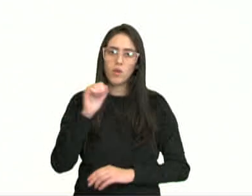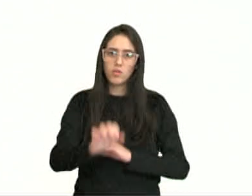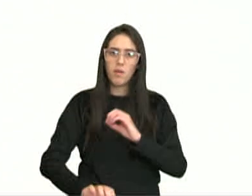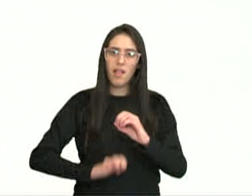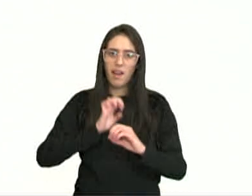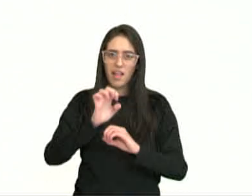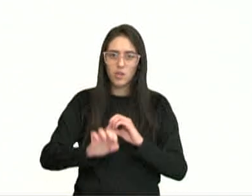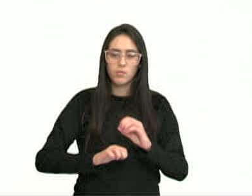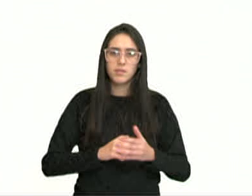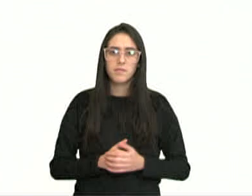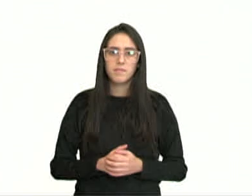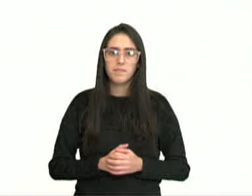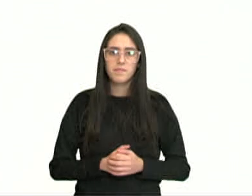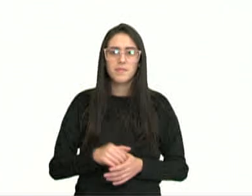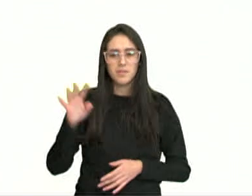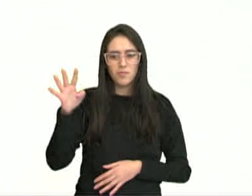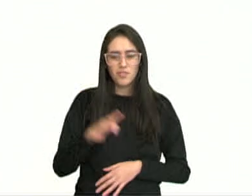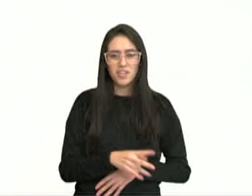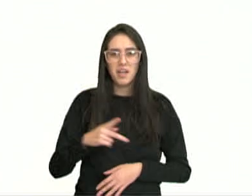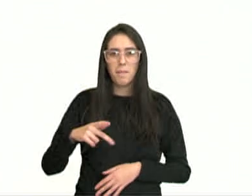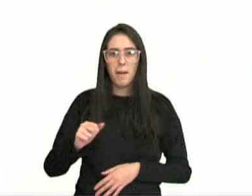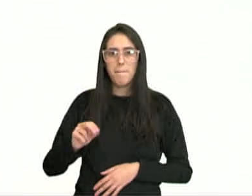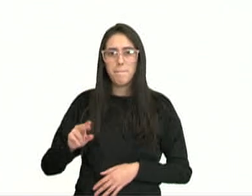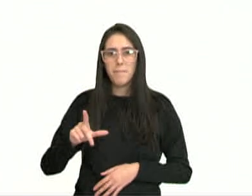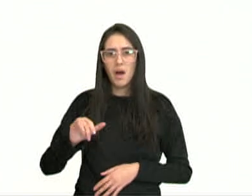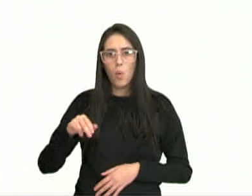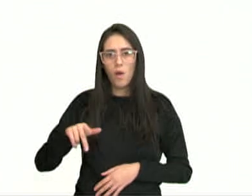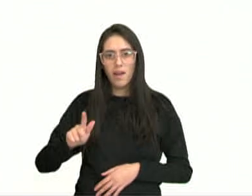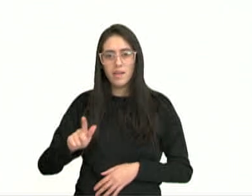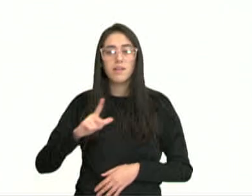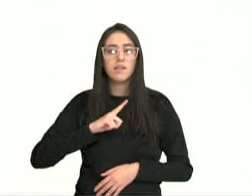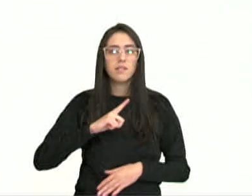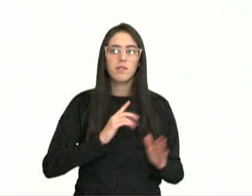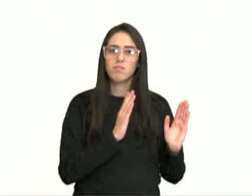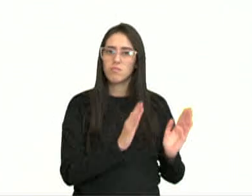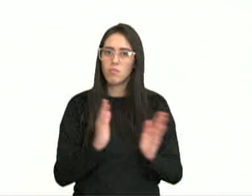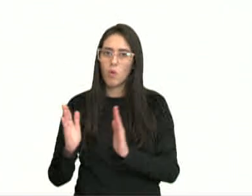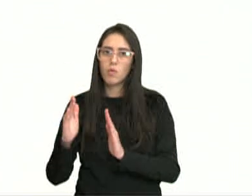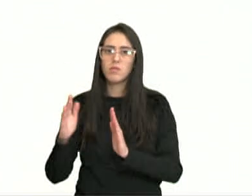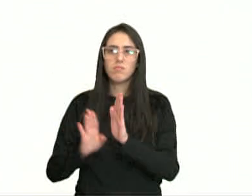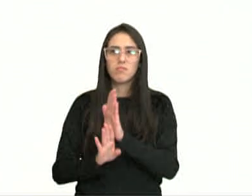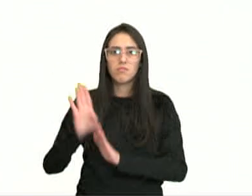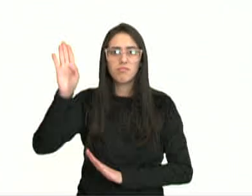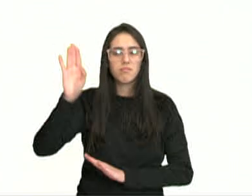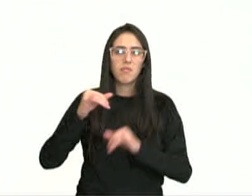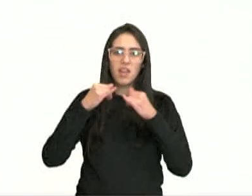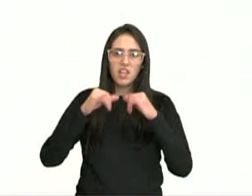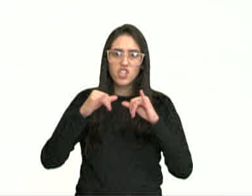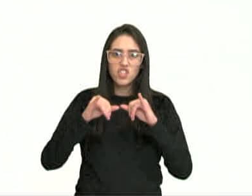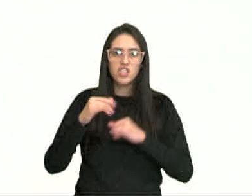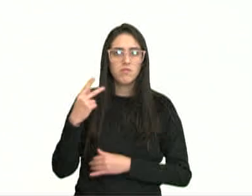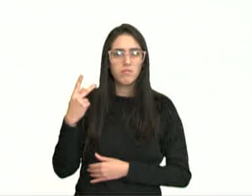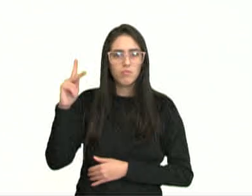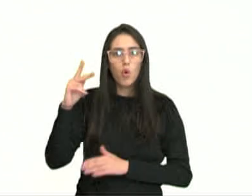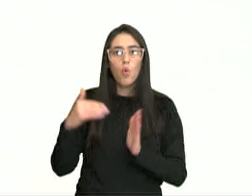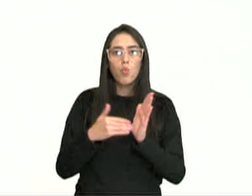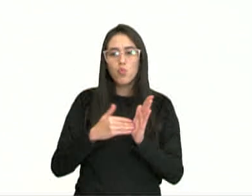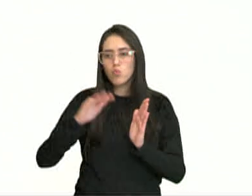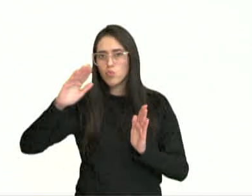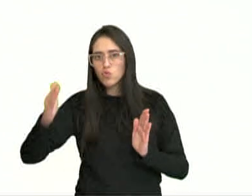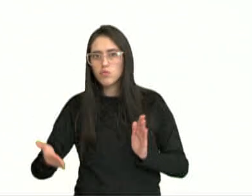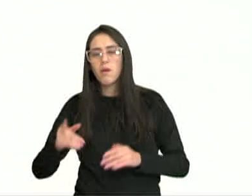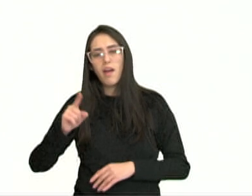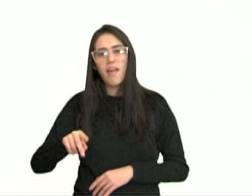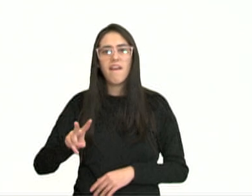valência. O diagrama de Pauling segue a ordem crescente de energia e a última camada obtida na distribuição eletrônica é a camada